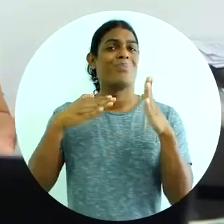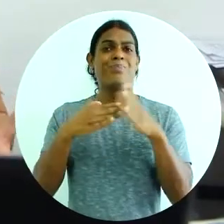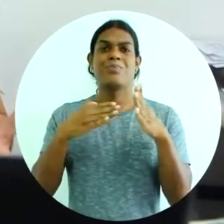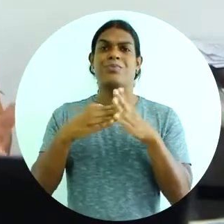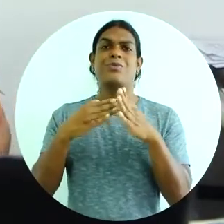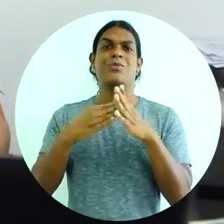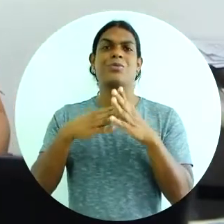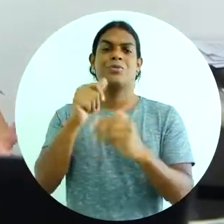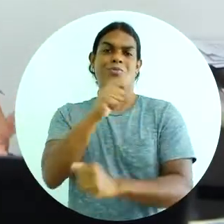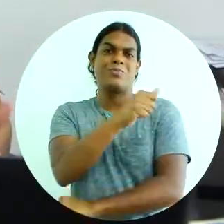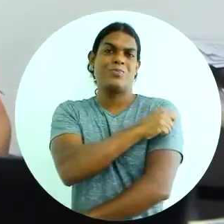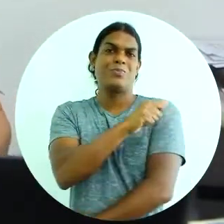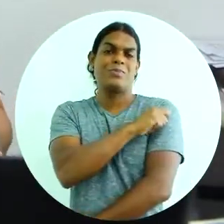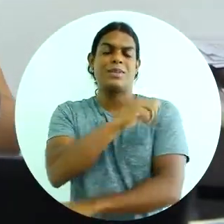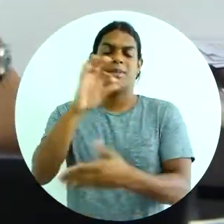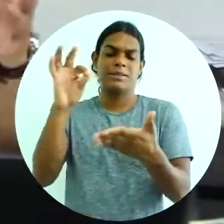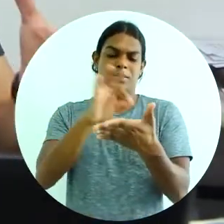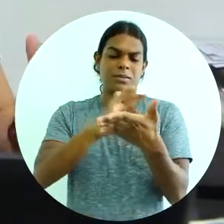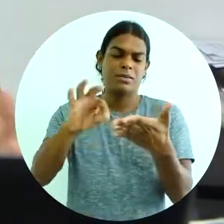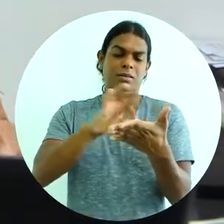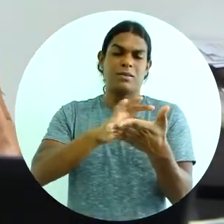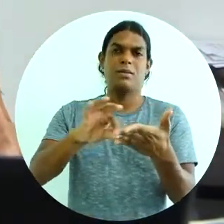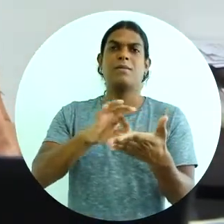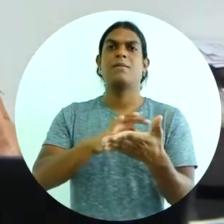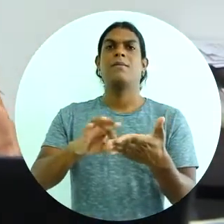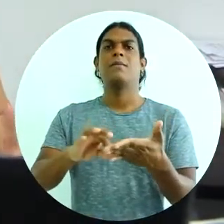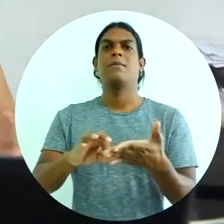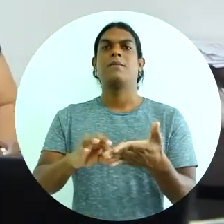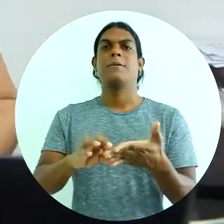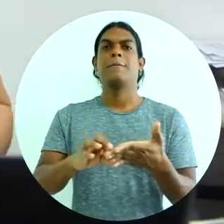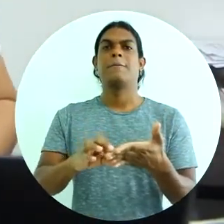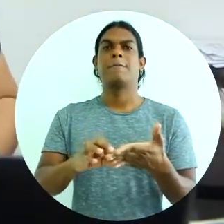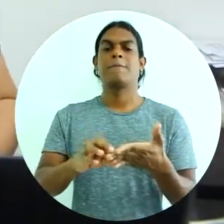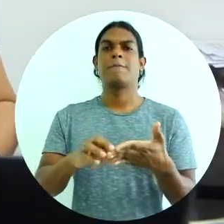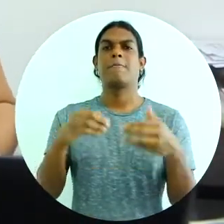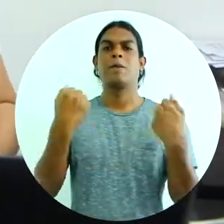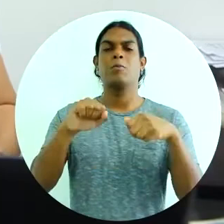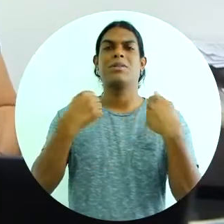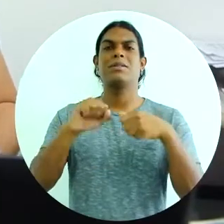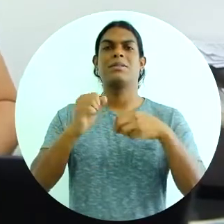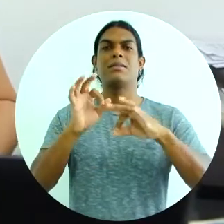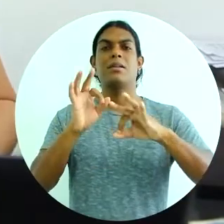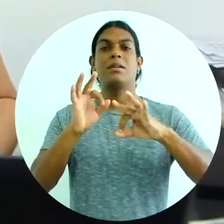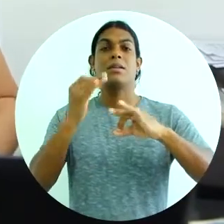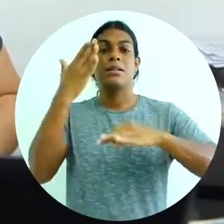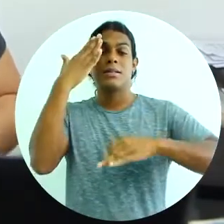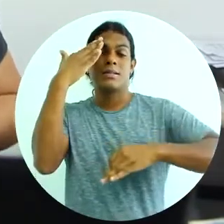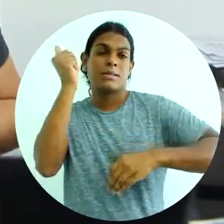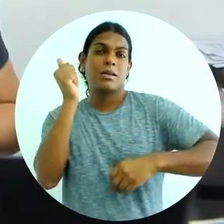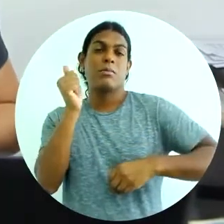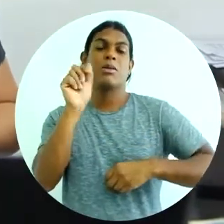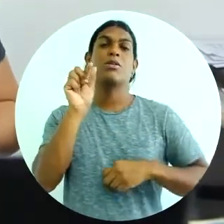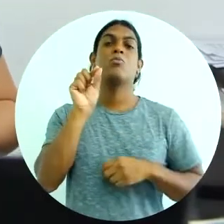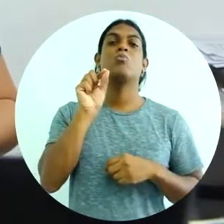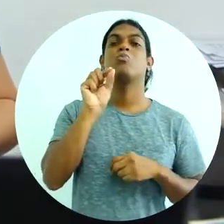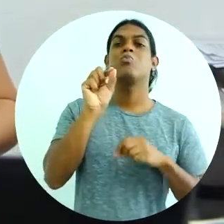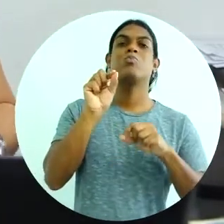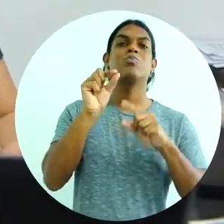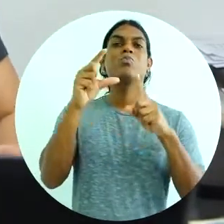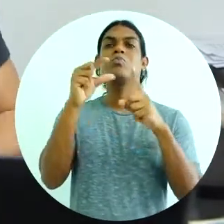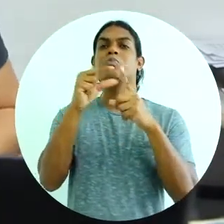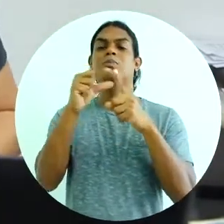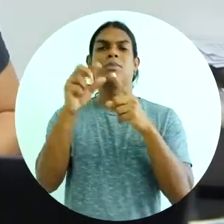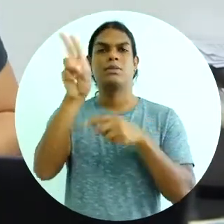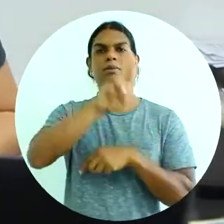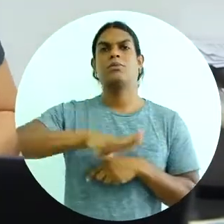escreve, né, todo falante, todo escrevente, ao produzir textos, ele tem bem estruturado o que ele vai fazer. Então, se você começar seu texto